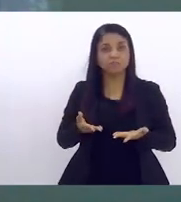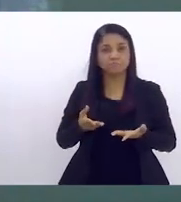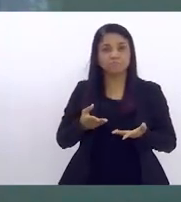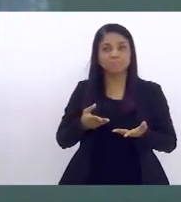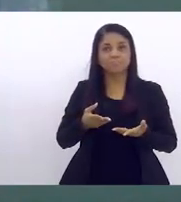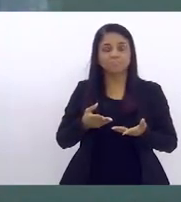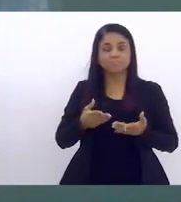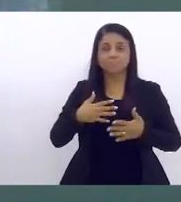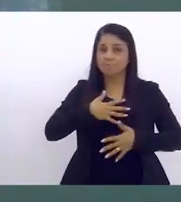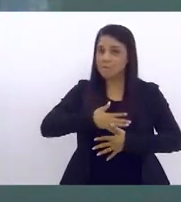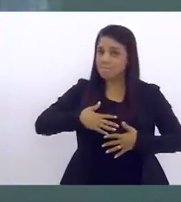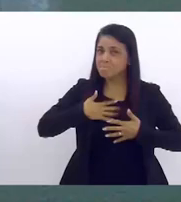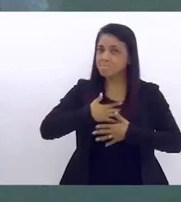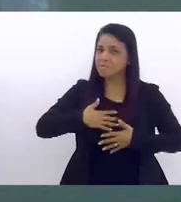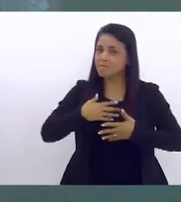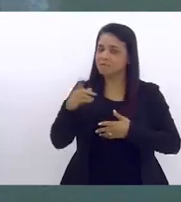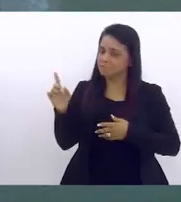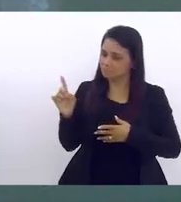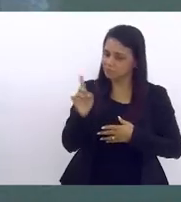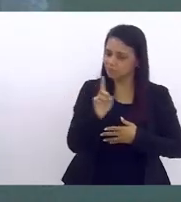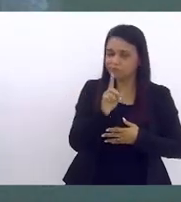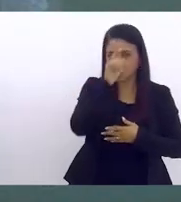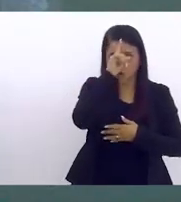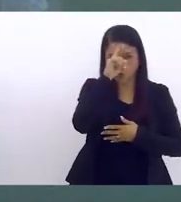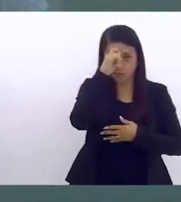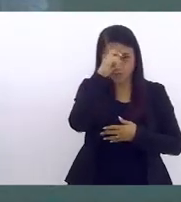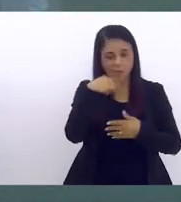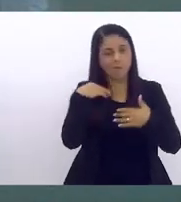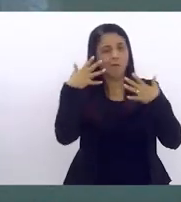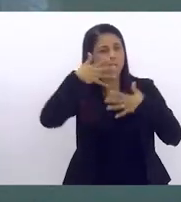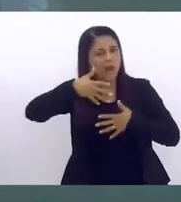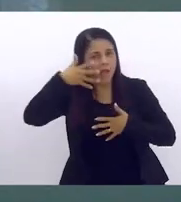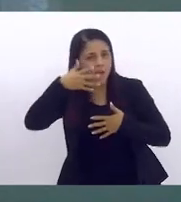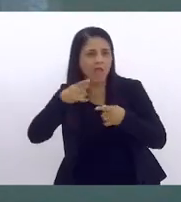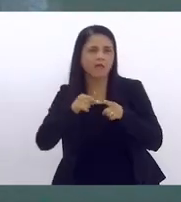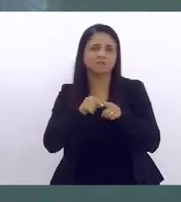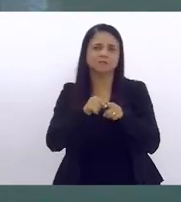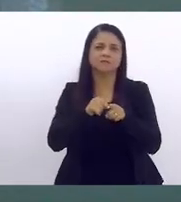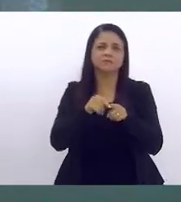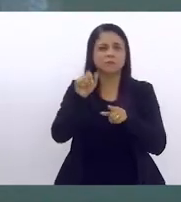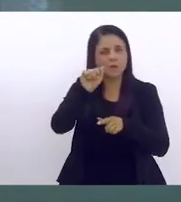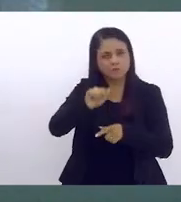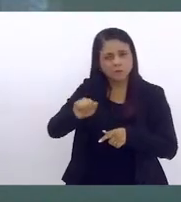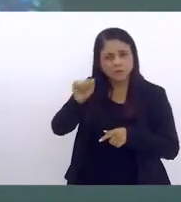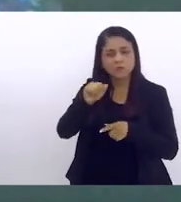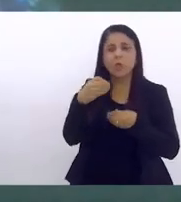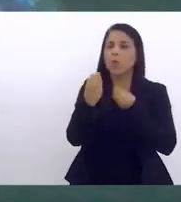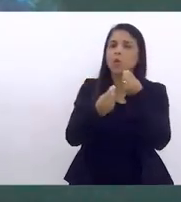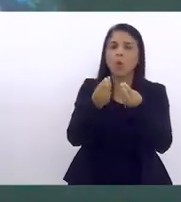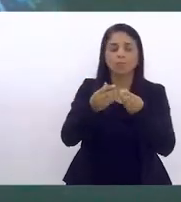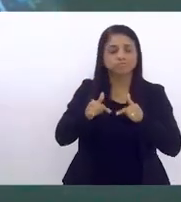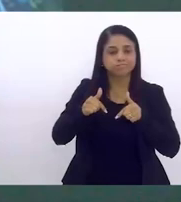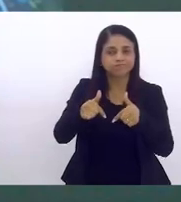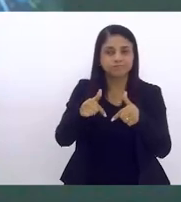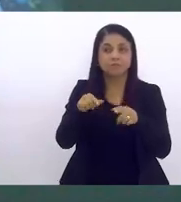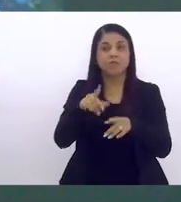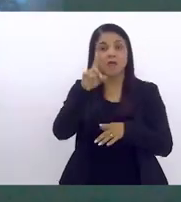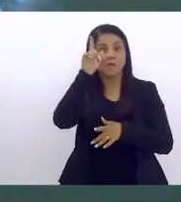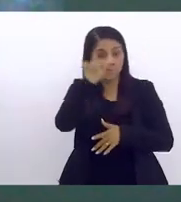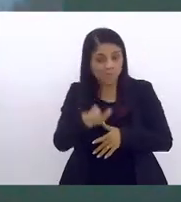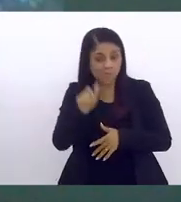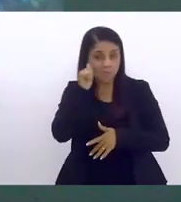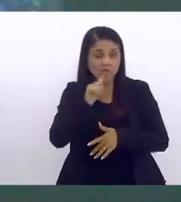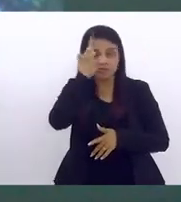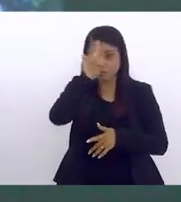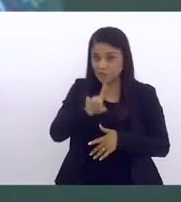um imenso prazer de ir até esse local para dar uma palestra, para dizer que tem uma associação, como ela funciona. Toda mulher tem direito, caso